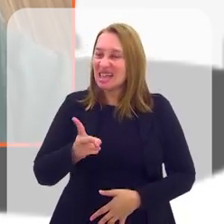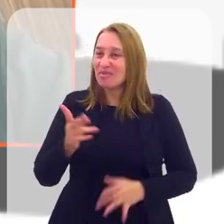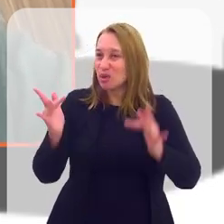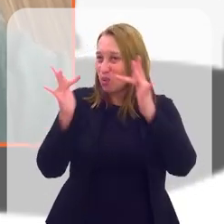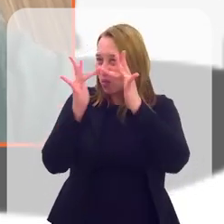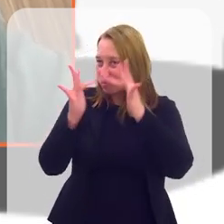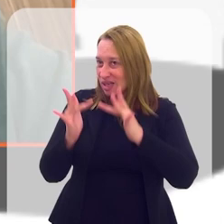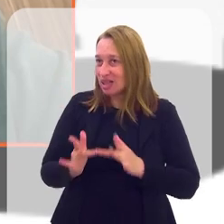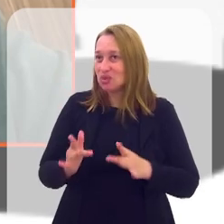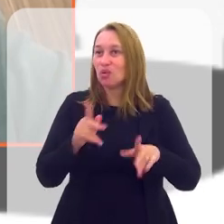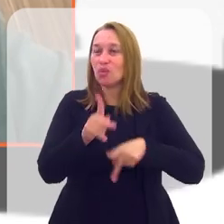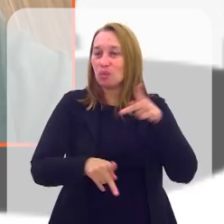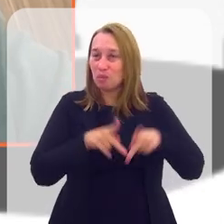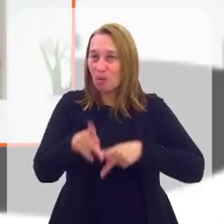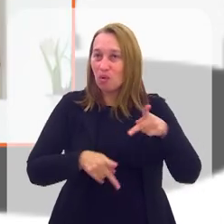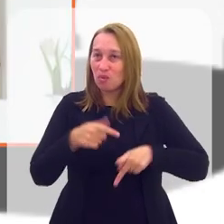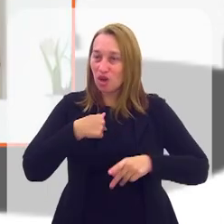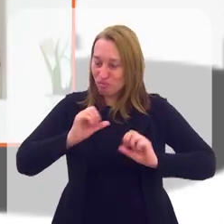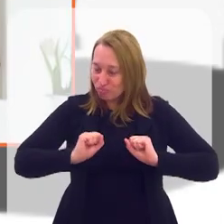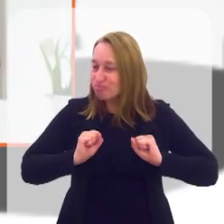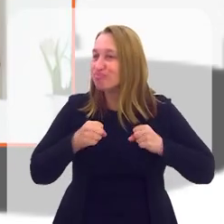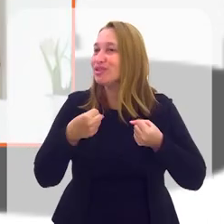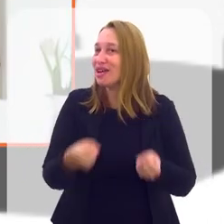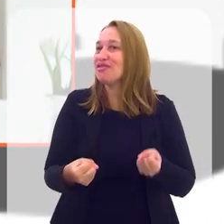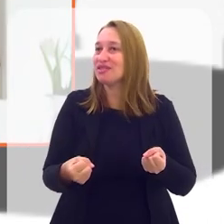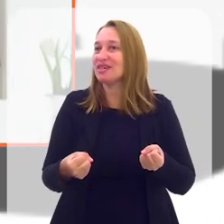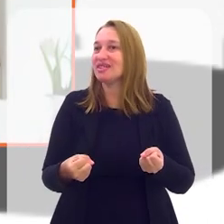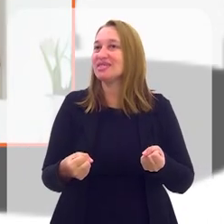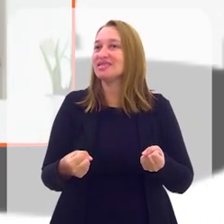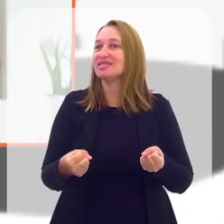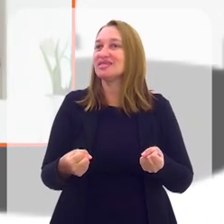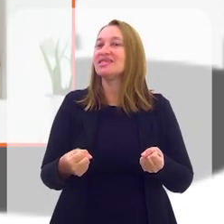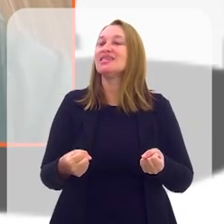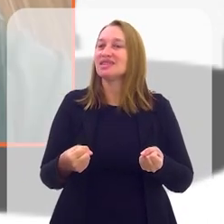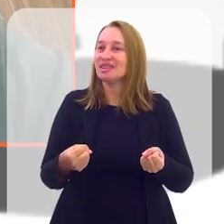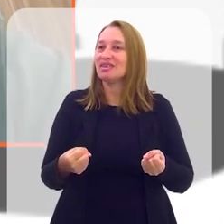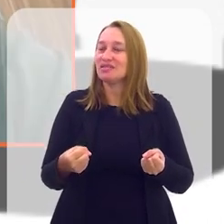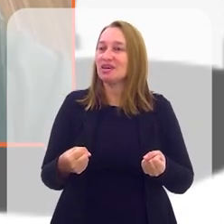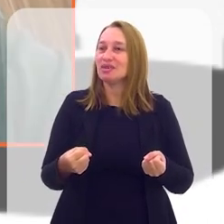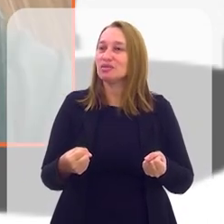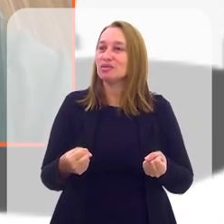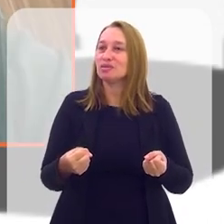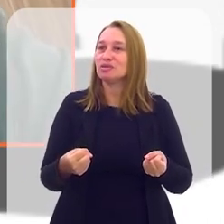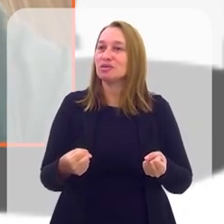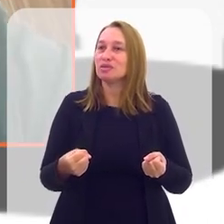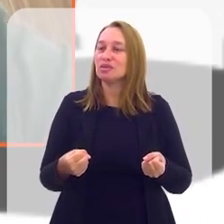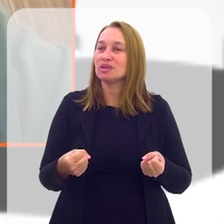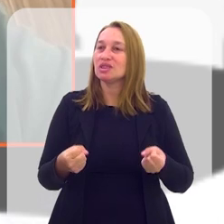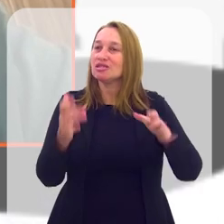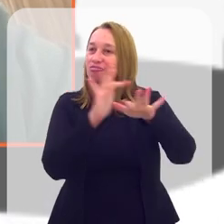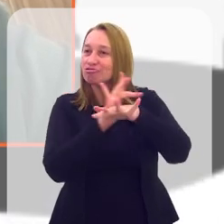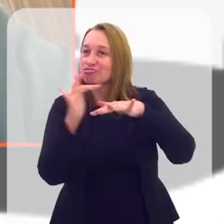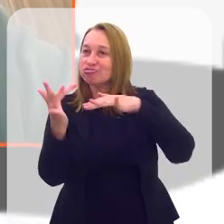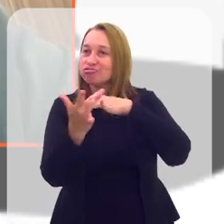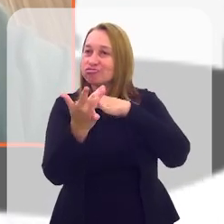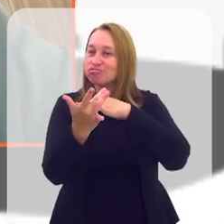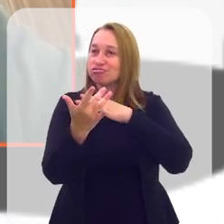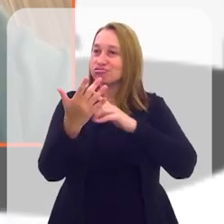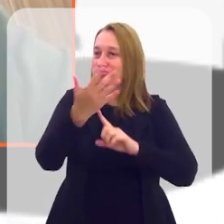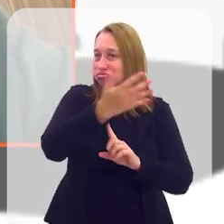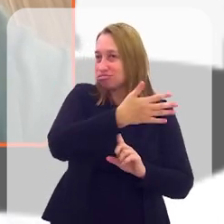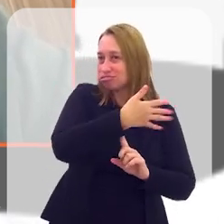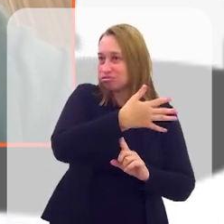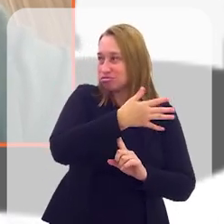estarmos constantemente em contato com a população. Eu sou um grande defensor da universalização